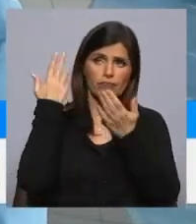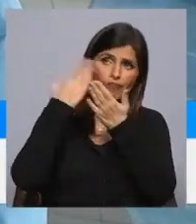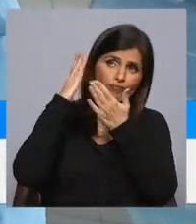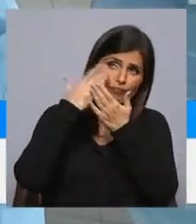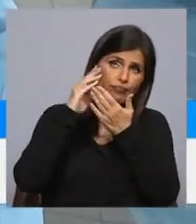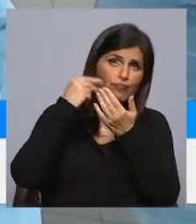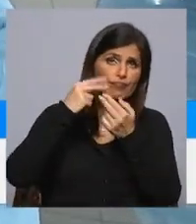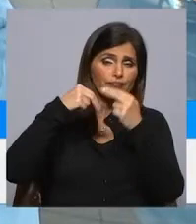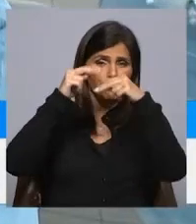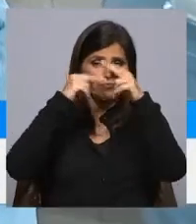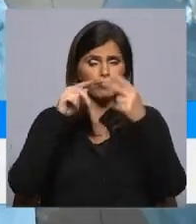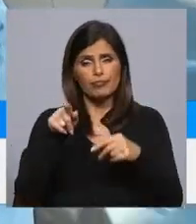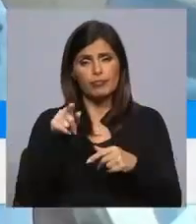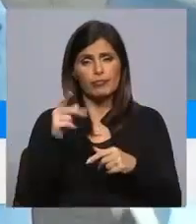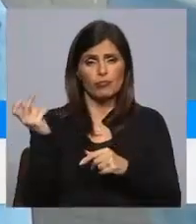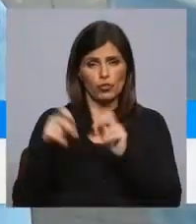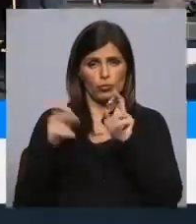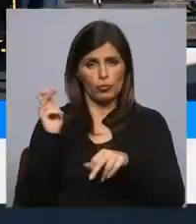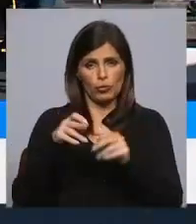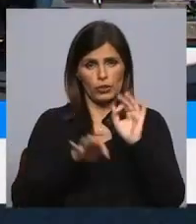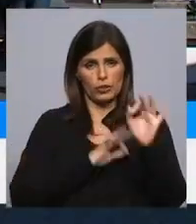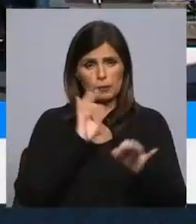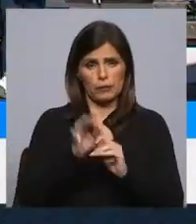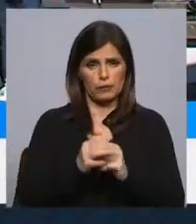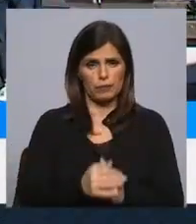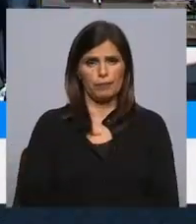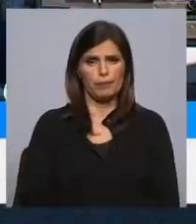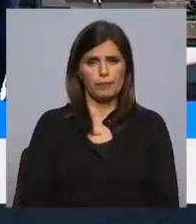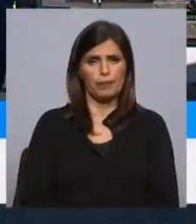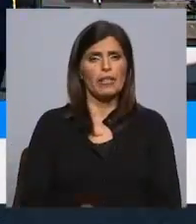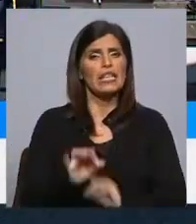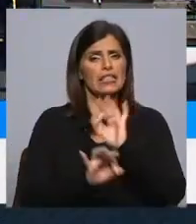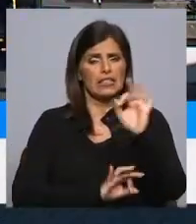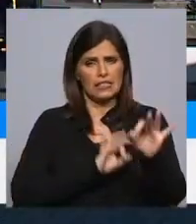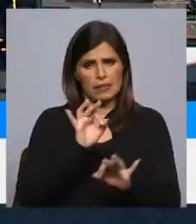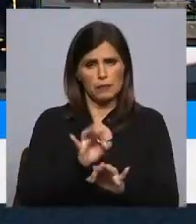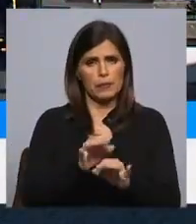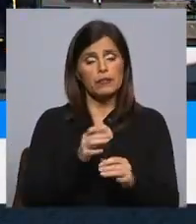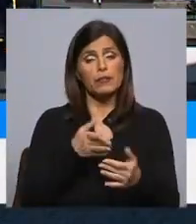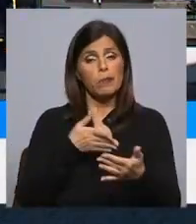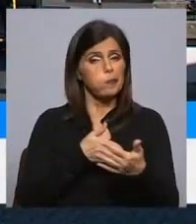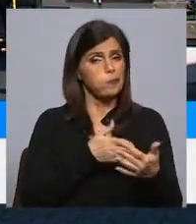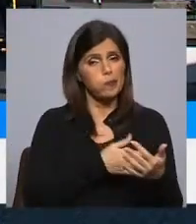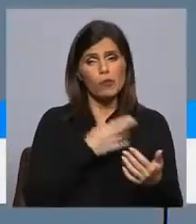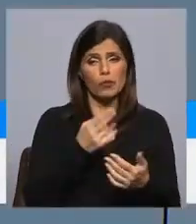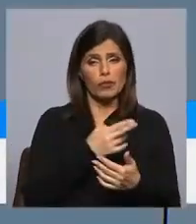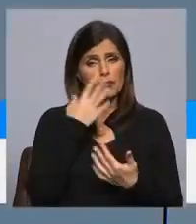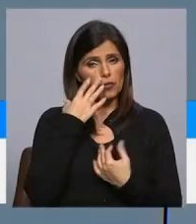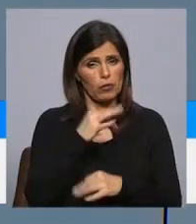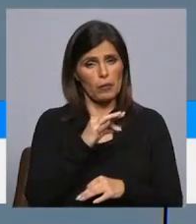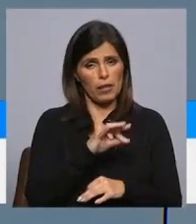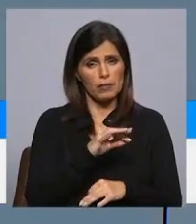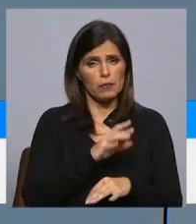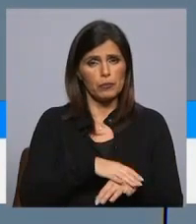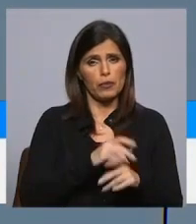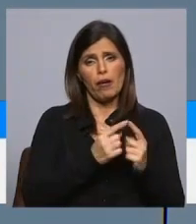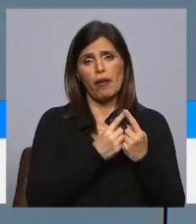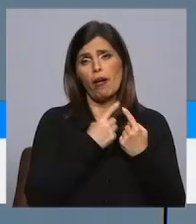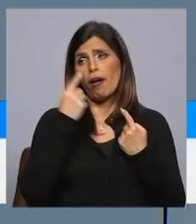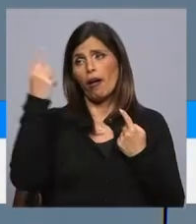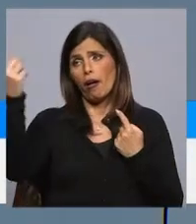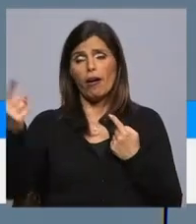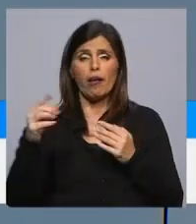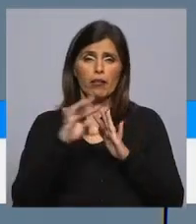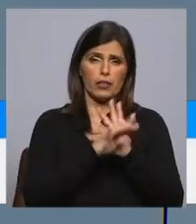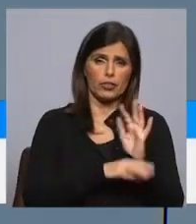civil, que nos procura em tratamentos. Tratamentos comprometidos nas unidades convencionais pela distância e listas